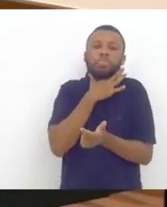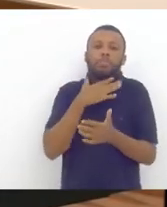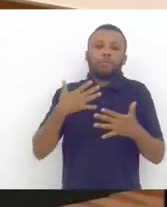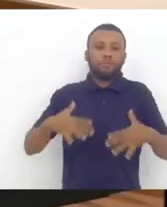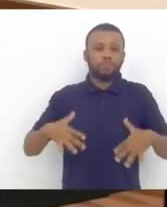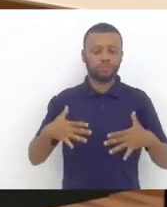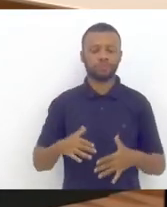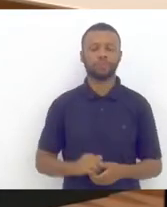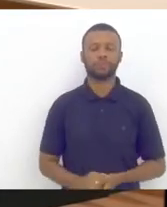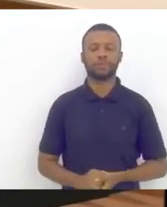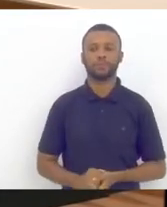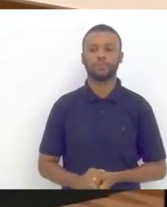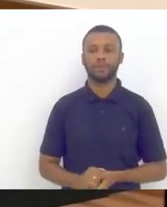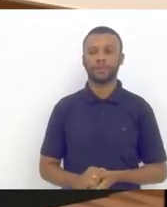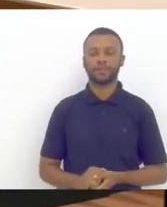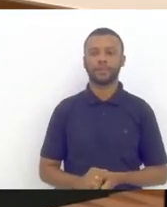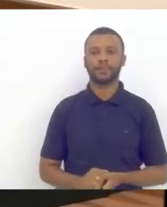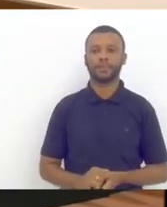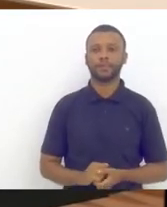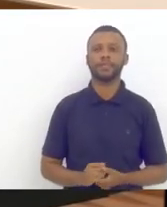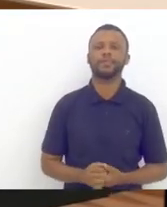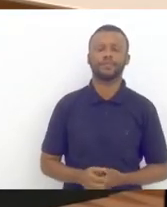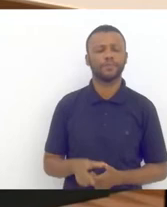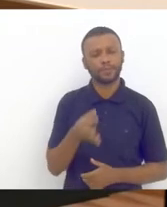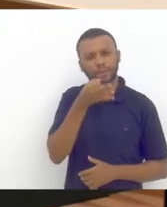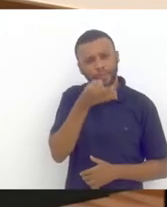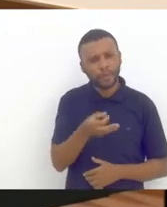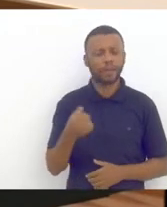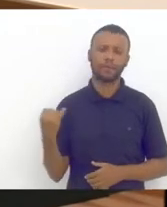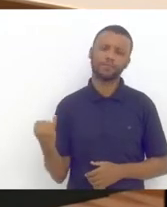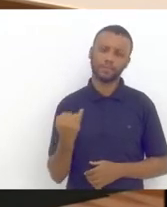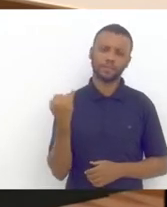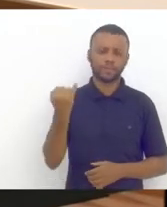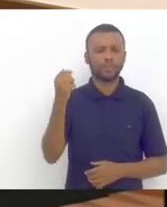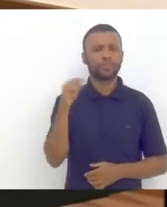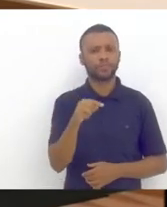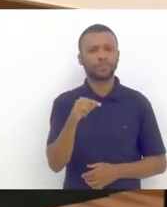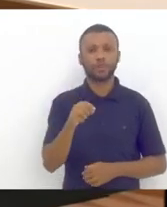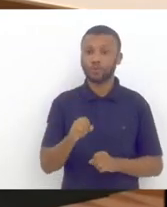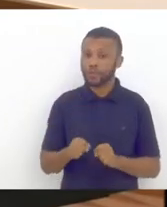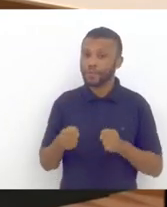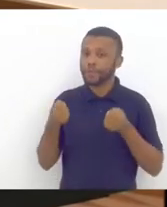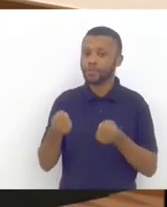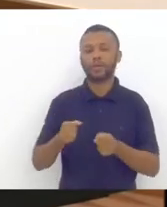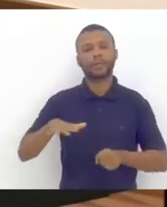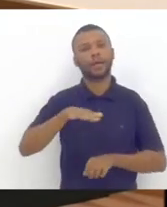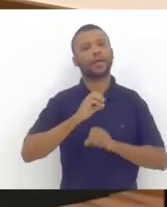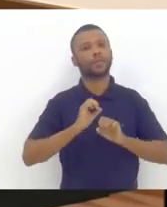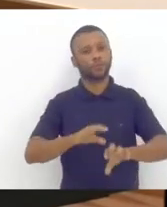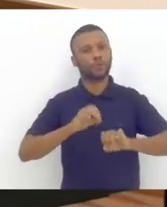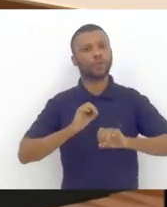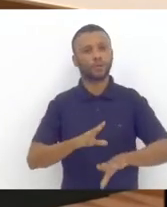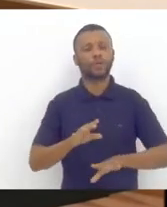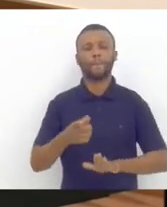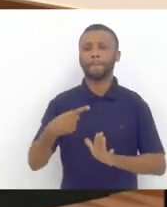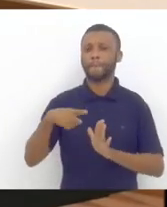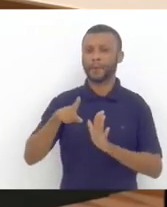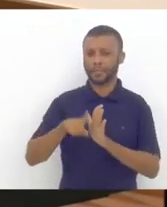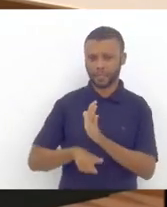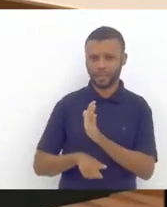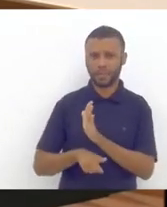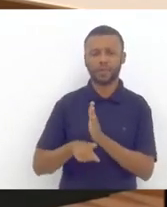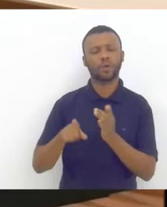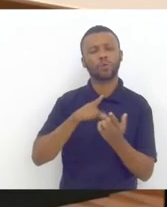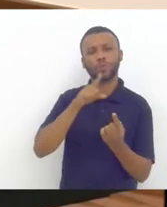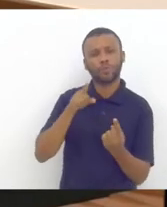mais precária. Então, isso, para mim, é importante. Enquanto defensora da educação, baixar, ir na